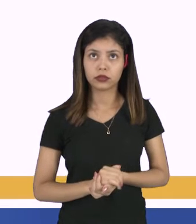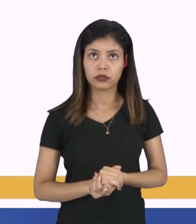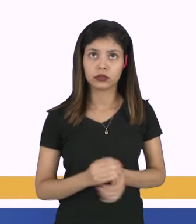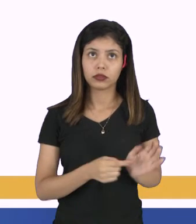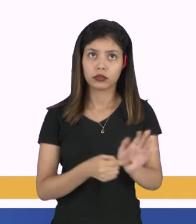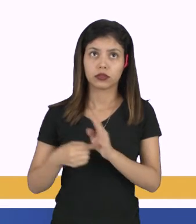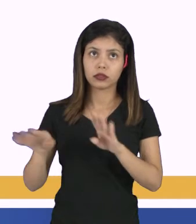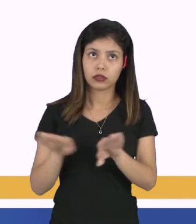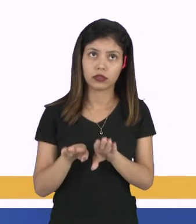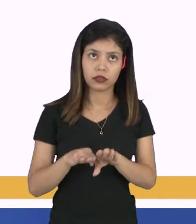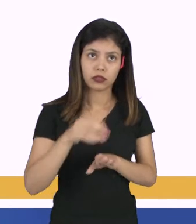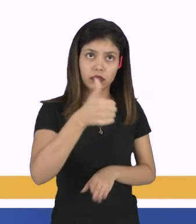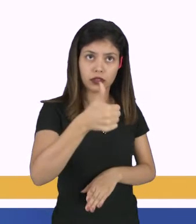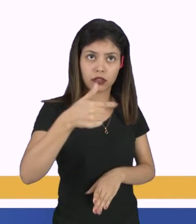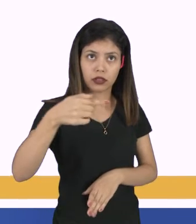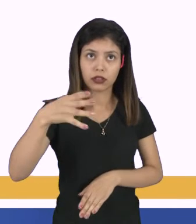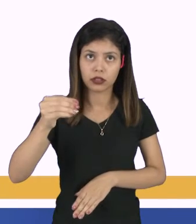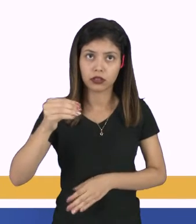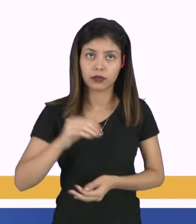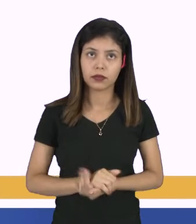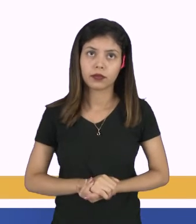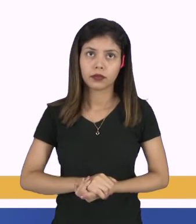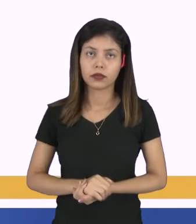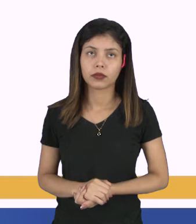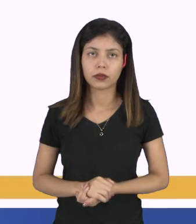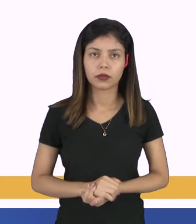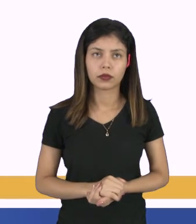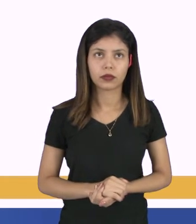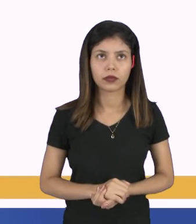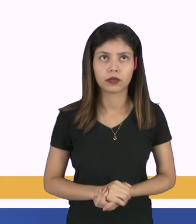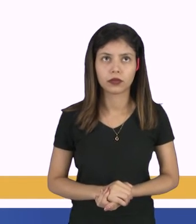vale 170 ruas, ok?